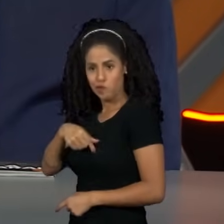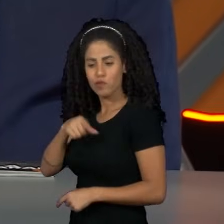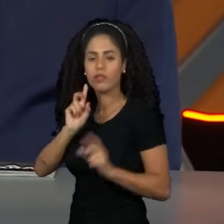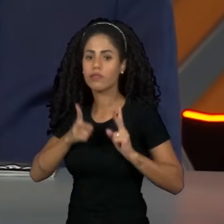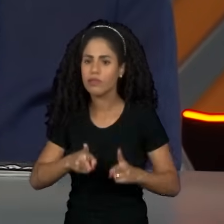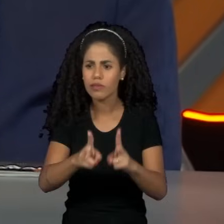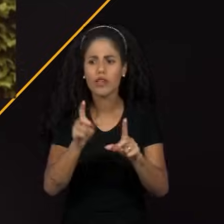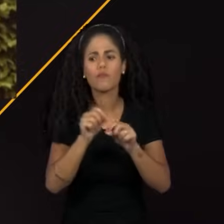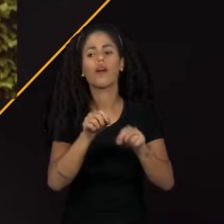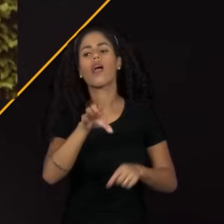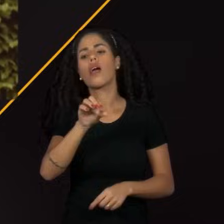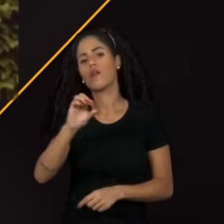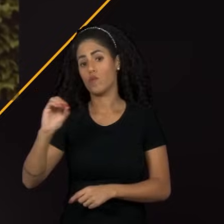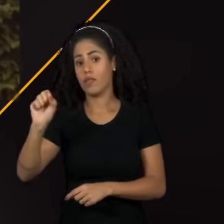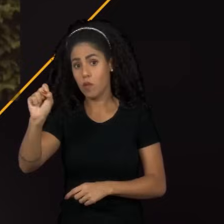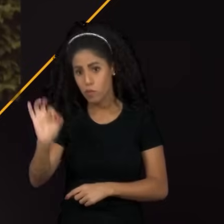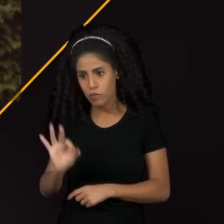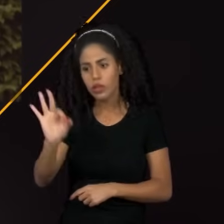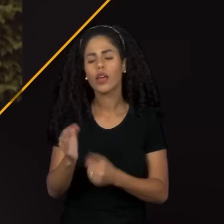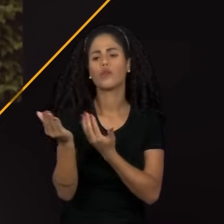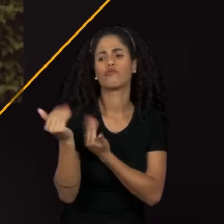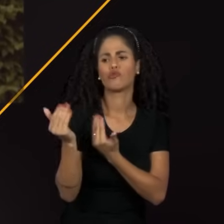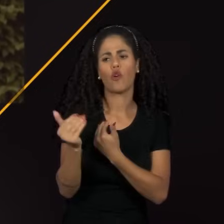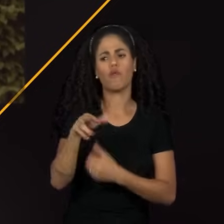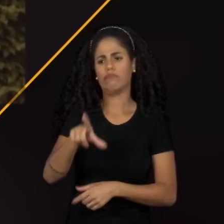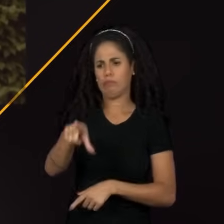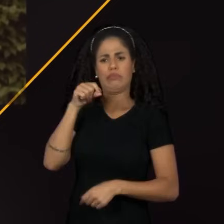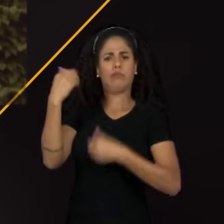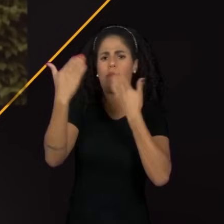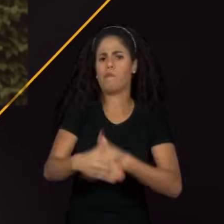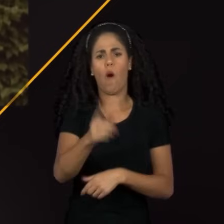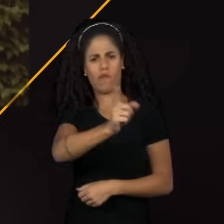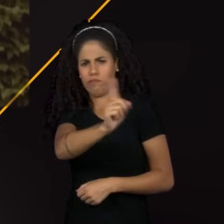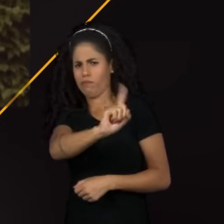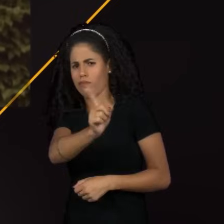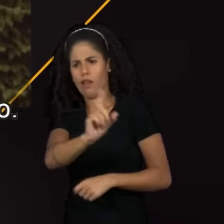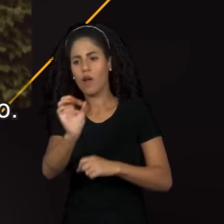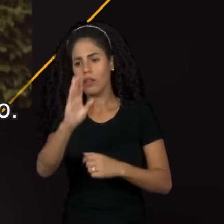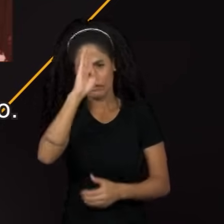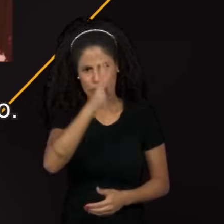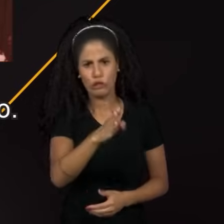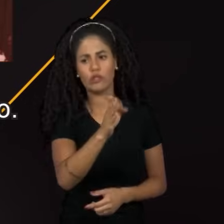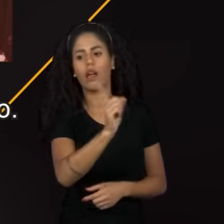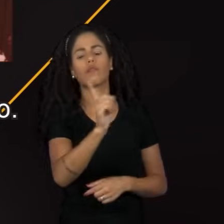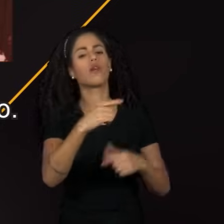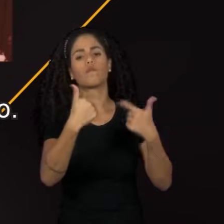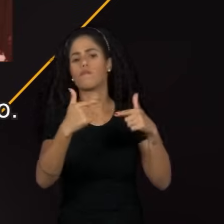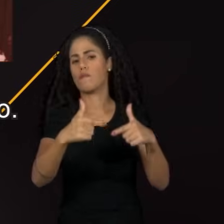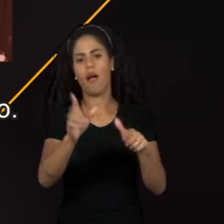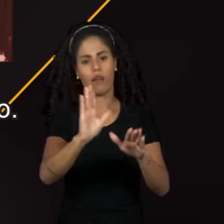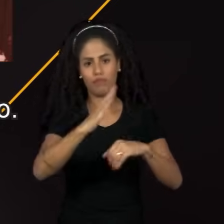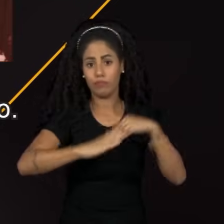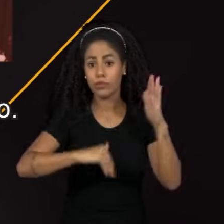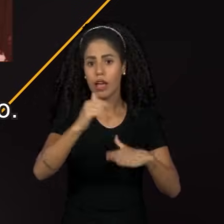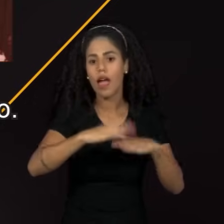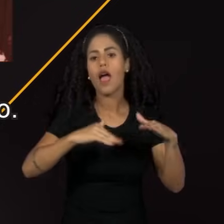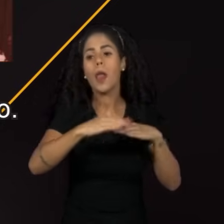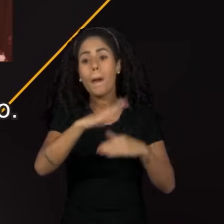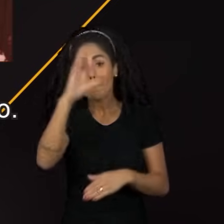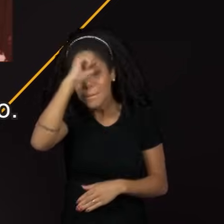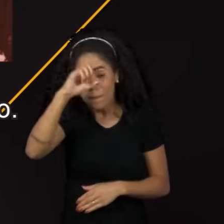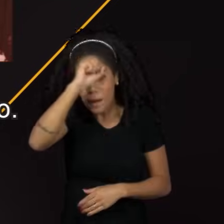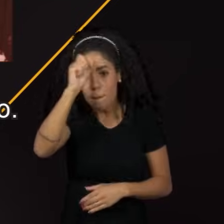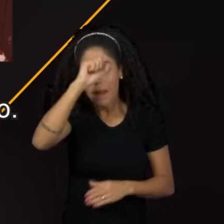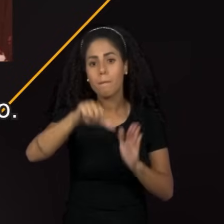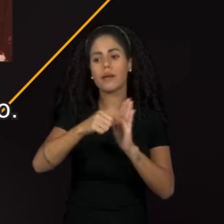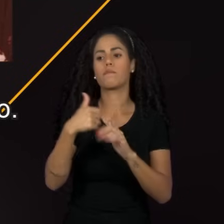dos jovens não optam para fazer o vestibular direto, senão eles vão para aprender uma